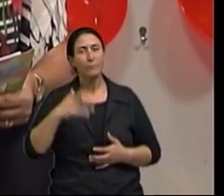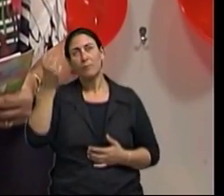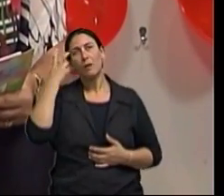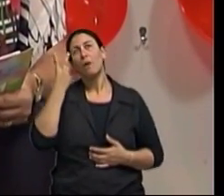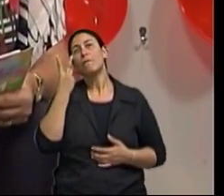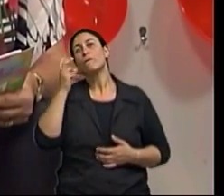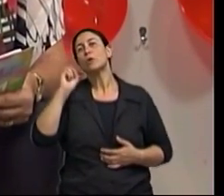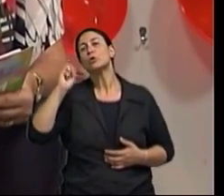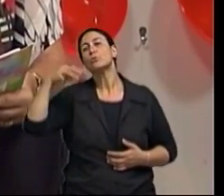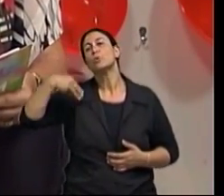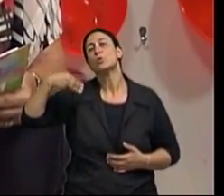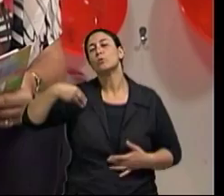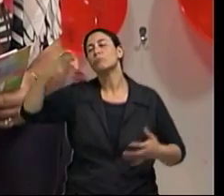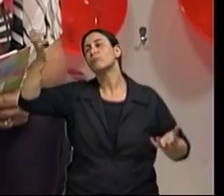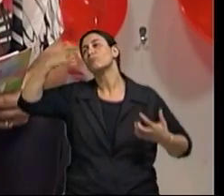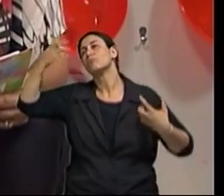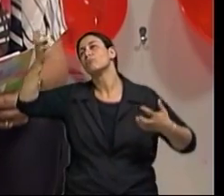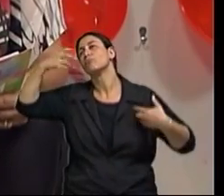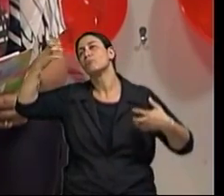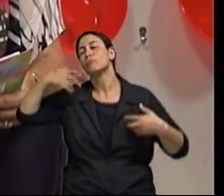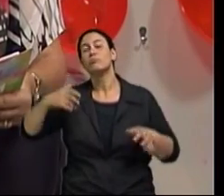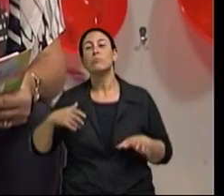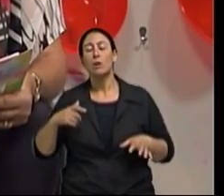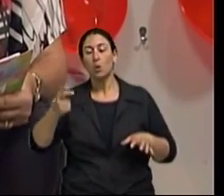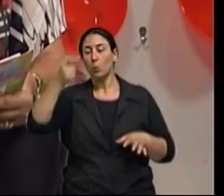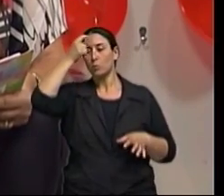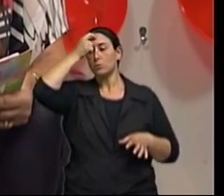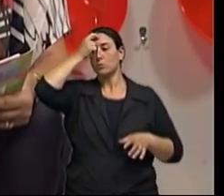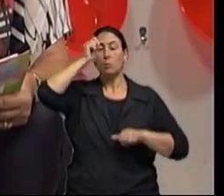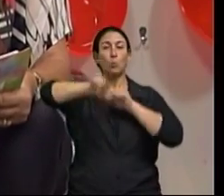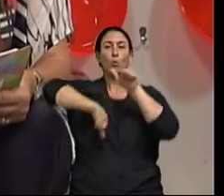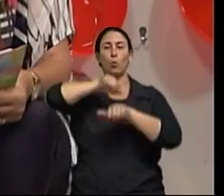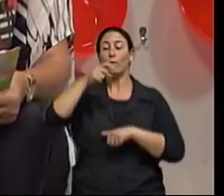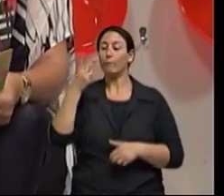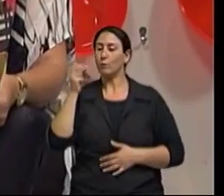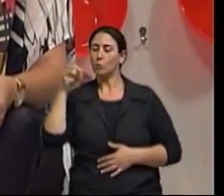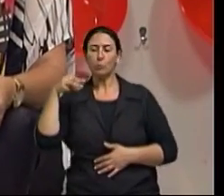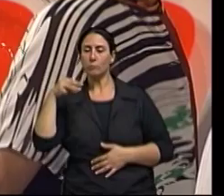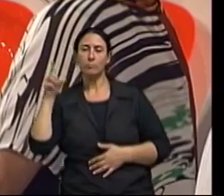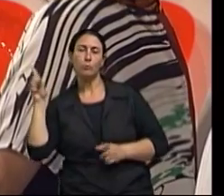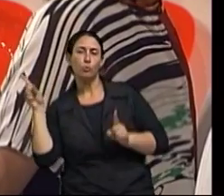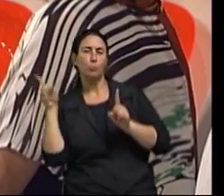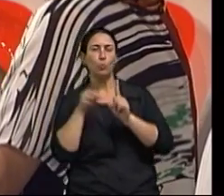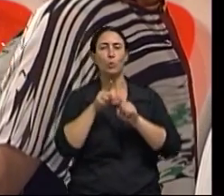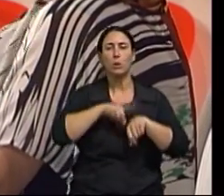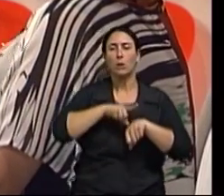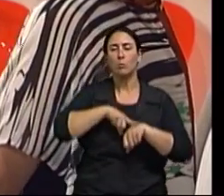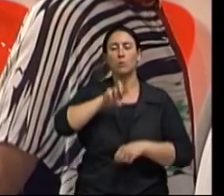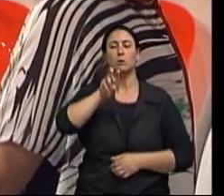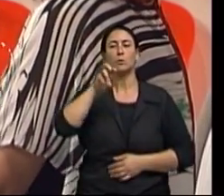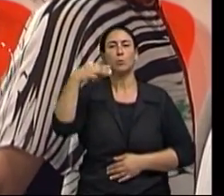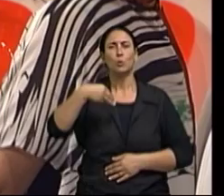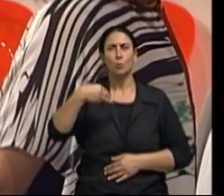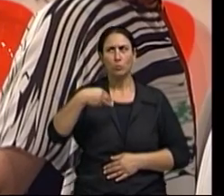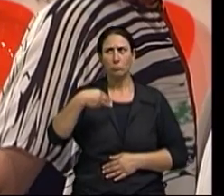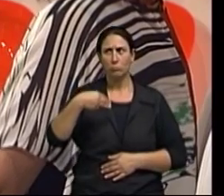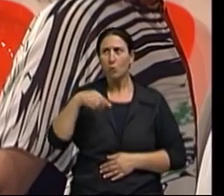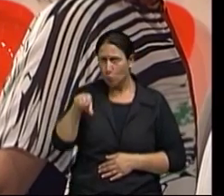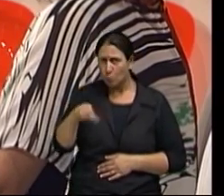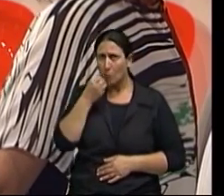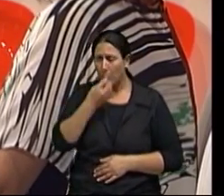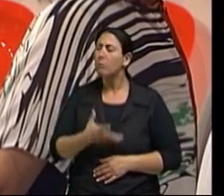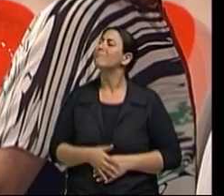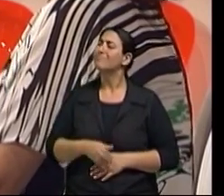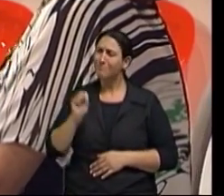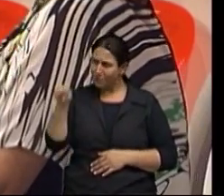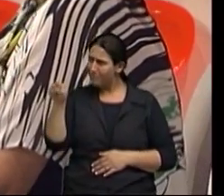Tomou consciência e está levando 5 minutos. Isso é, as pequenas são grandes ações, professor? Com certeza, dá para